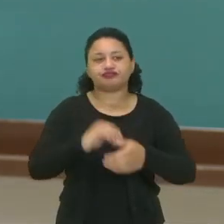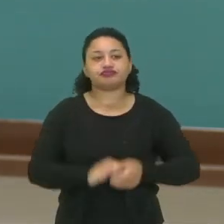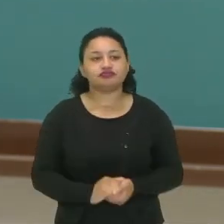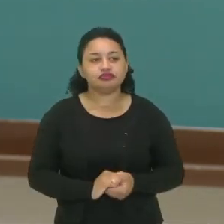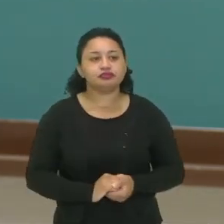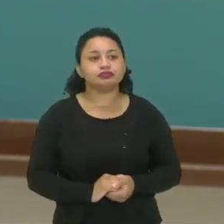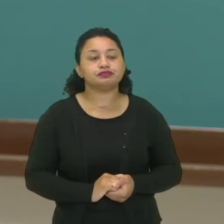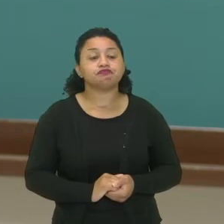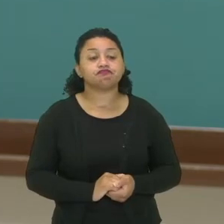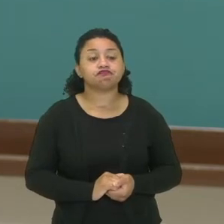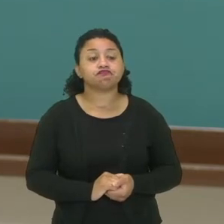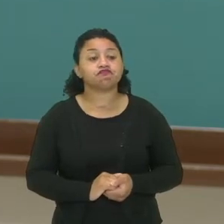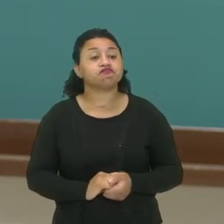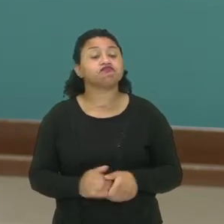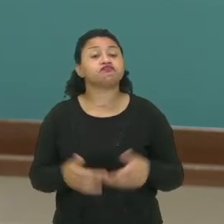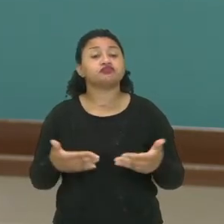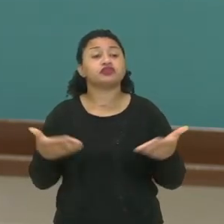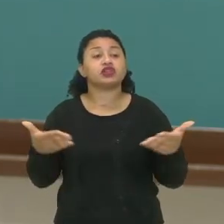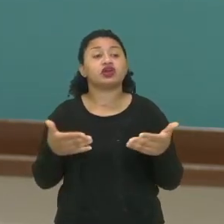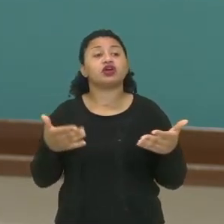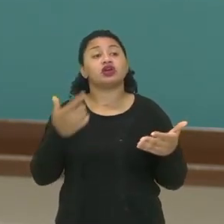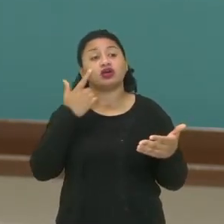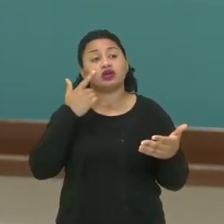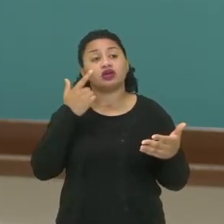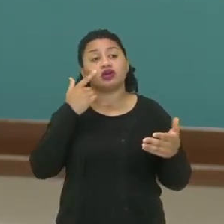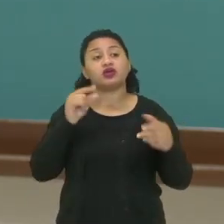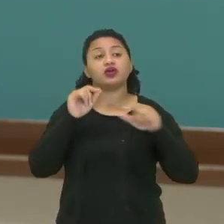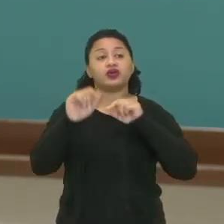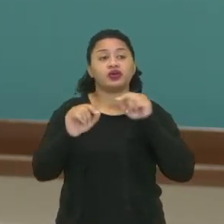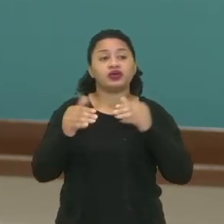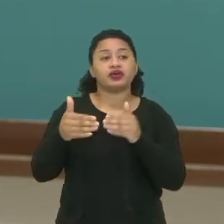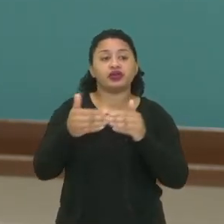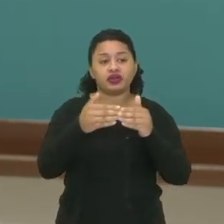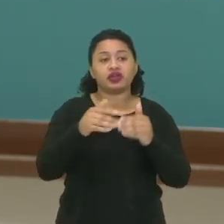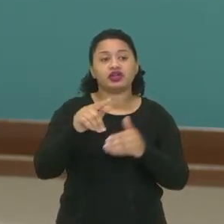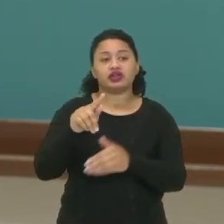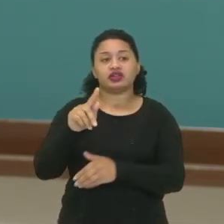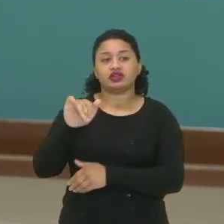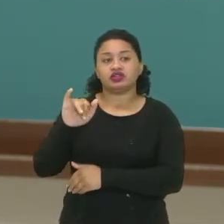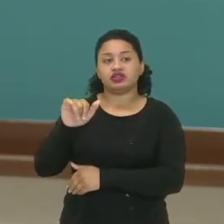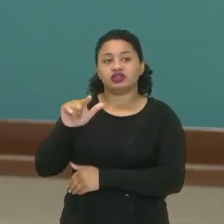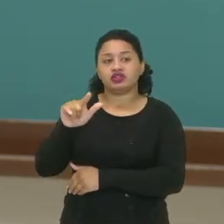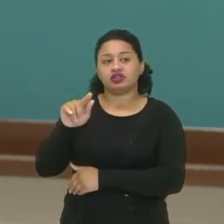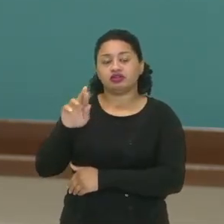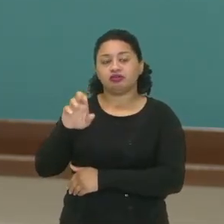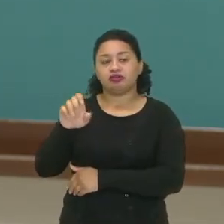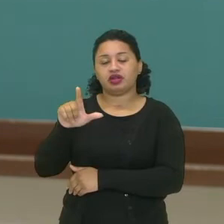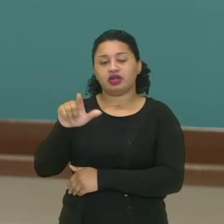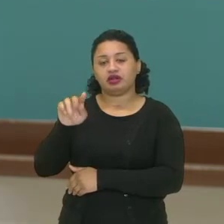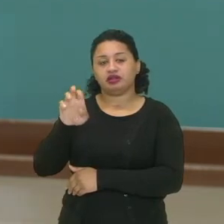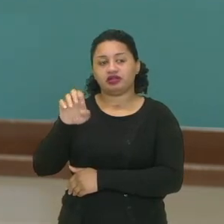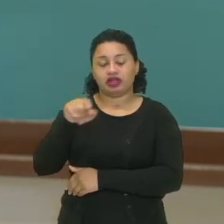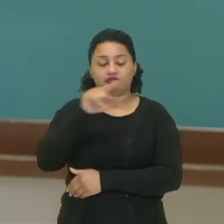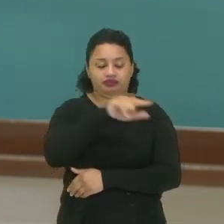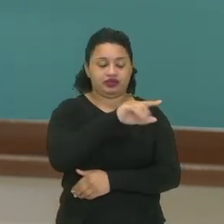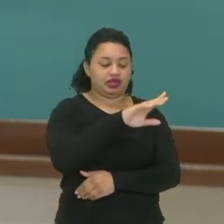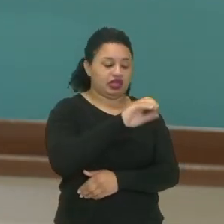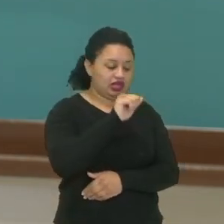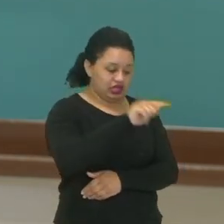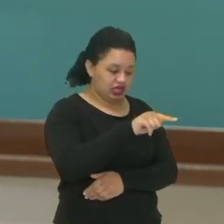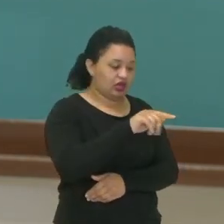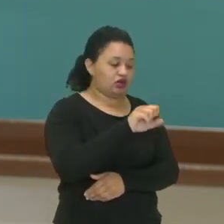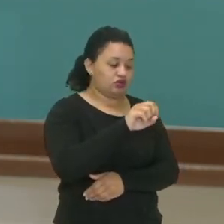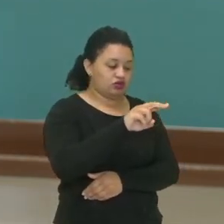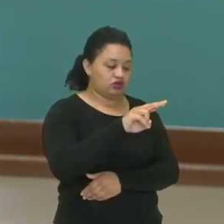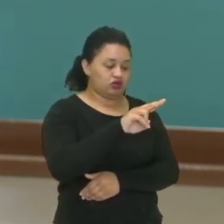bem. Então agora vamos falar agora do chamado Estreito de Gibraltar. Lembre-se, o Canal de Suez foi construído pelo homem.